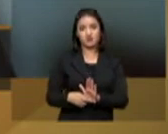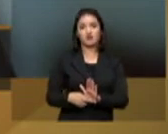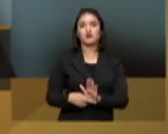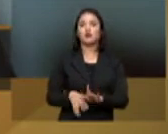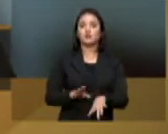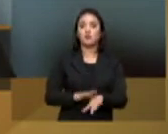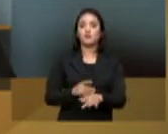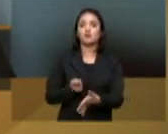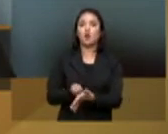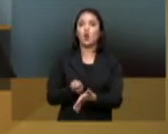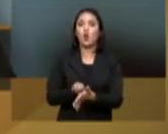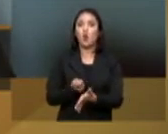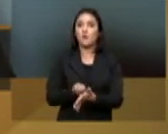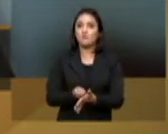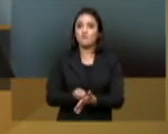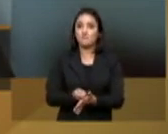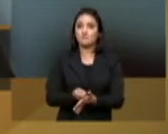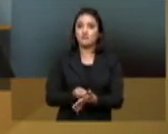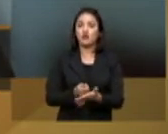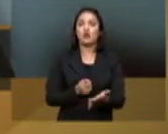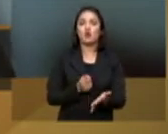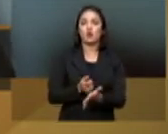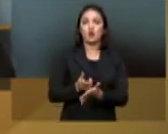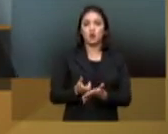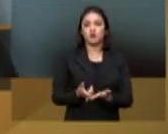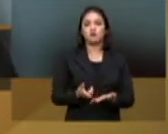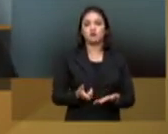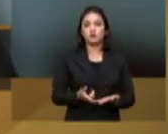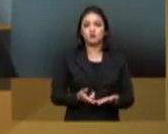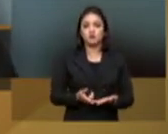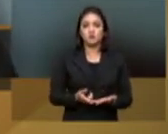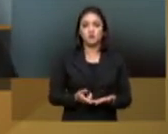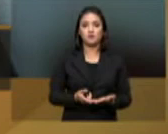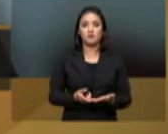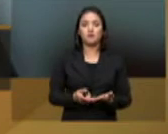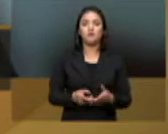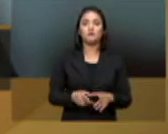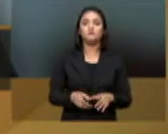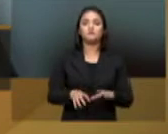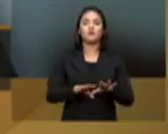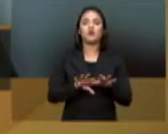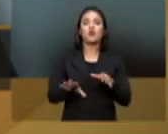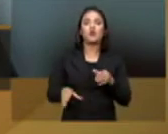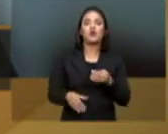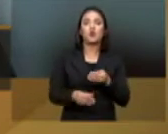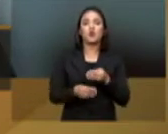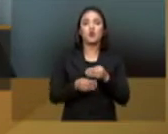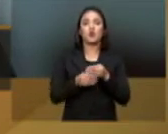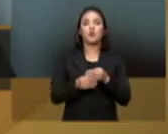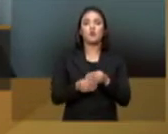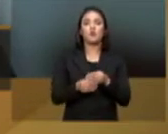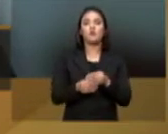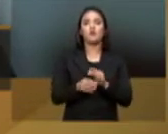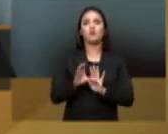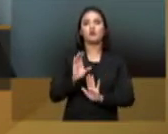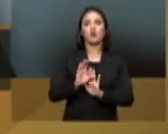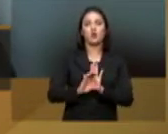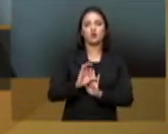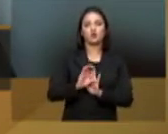cobrança da contribuição para o SAT, a complementação de